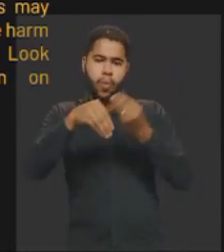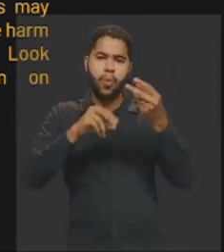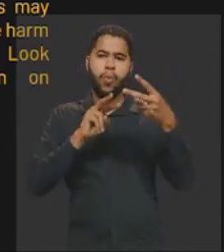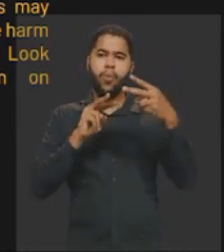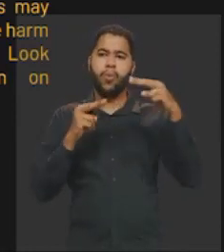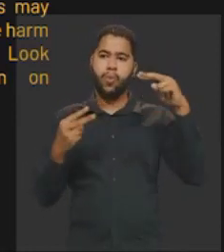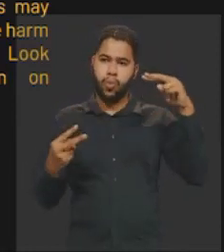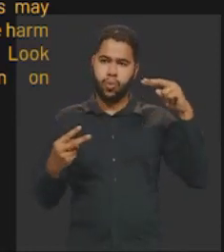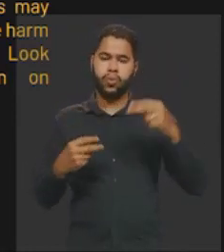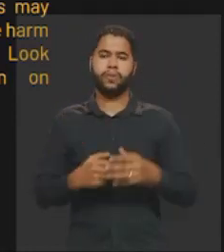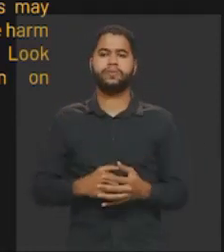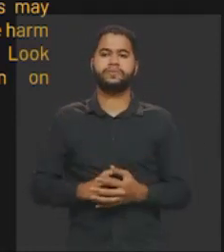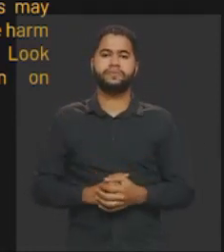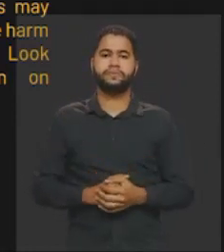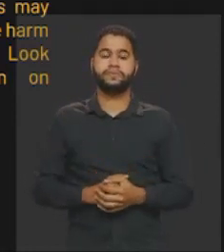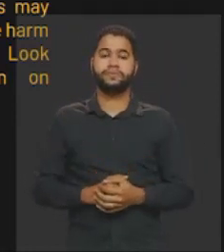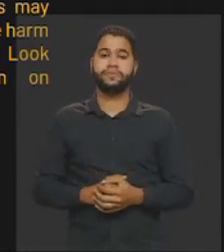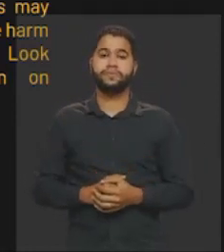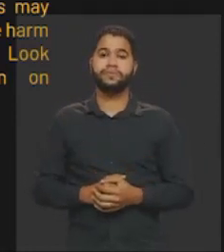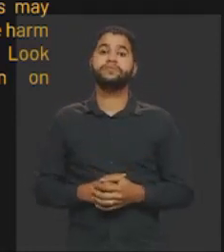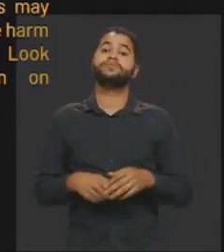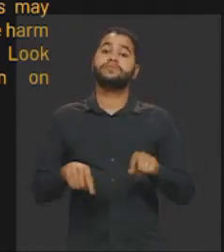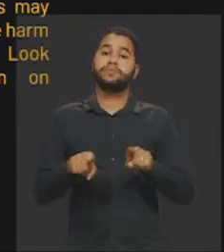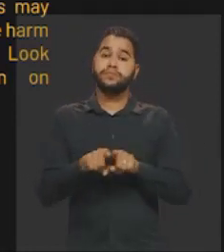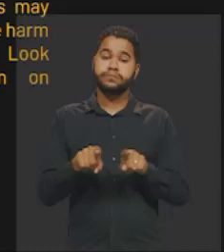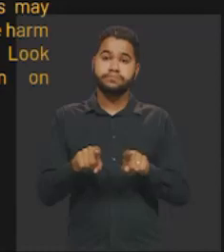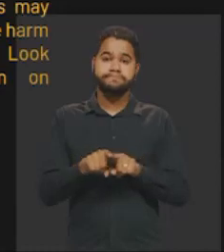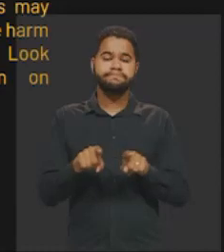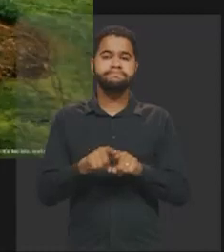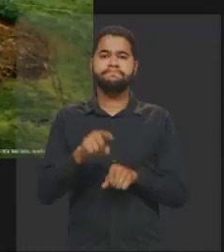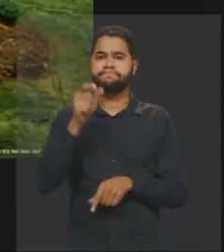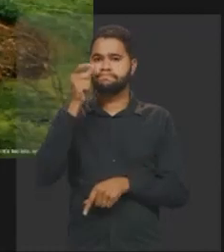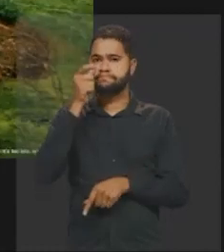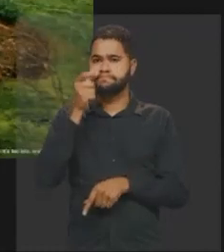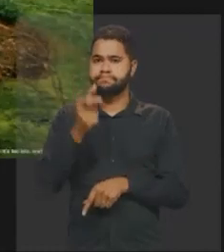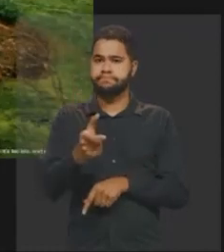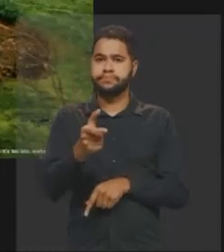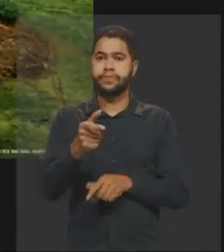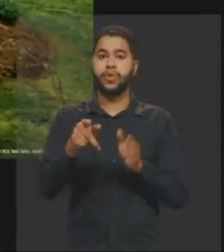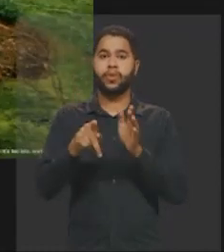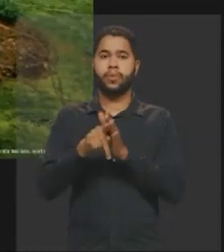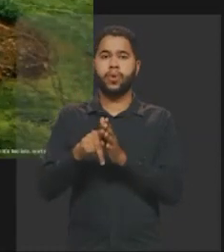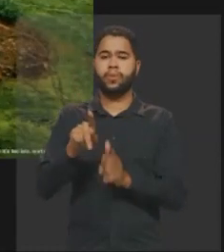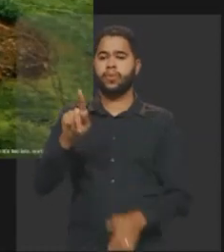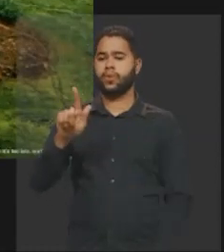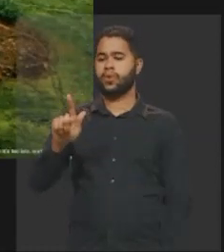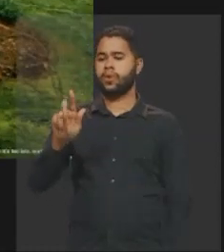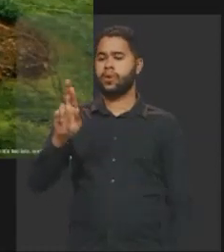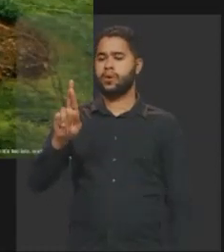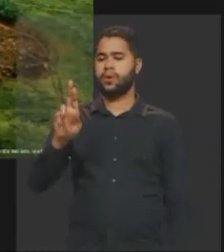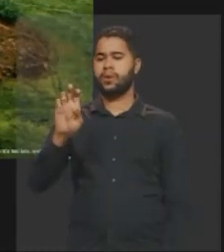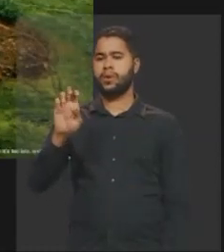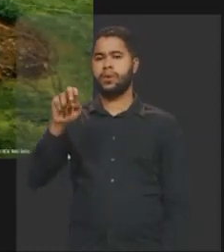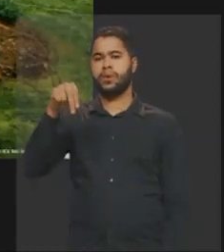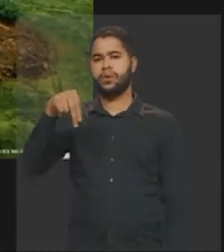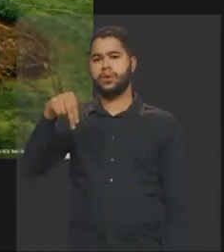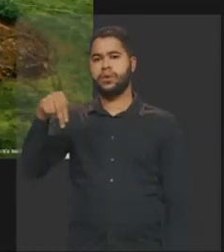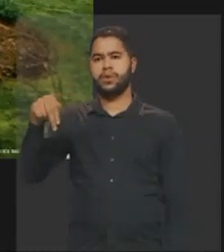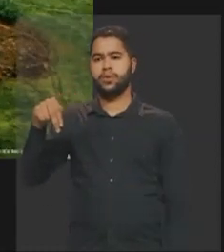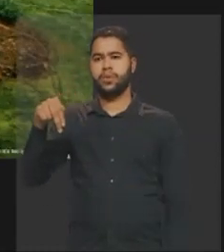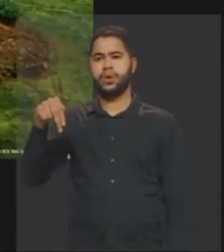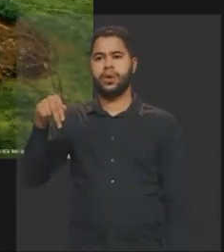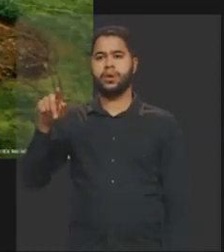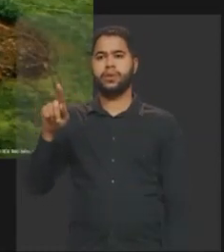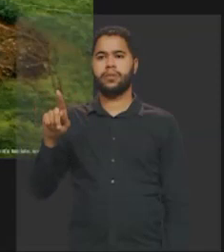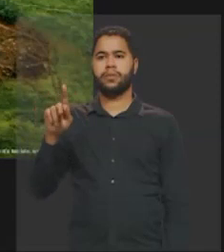também. Essa também, muito interessante, do Greenpeace. Before it's too